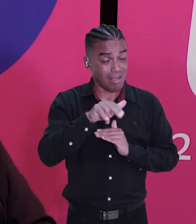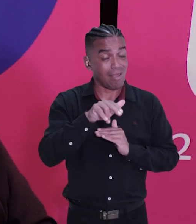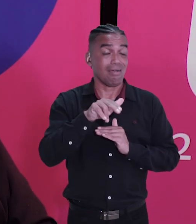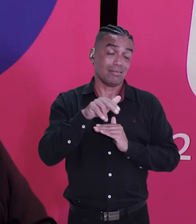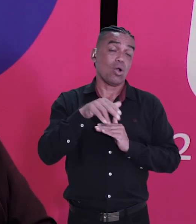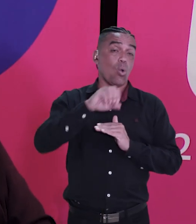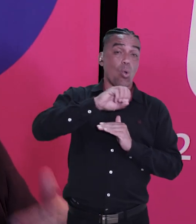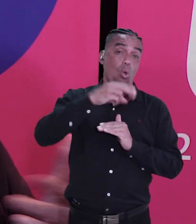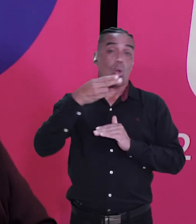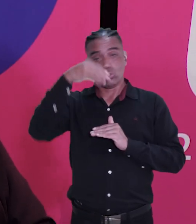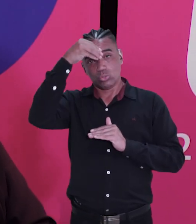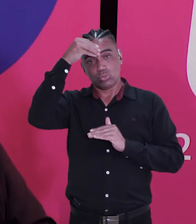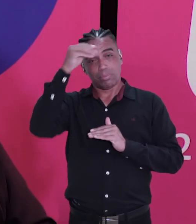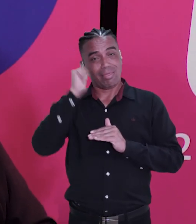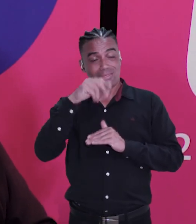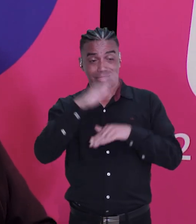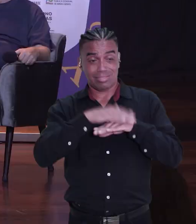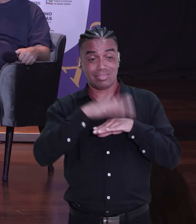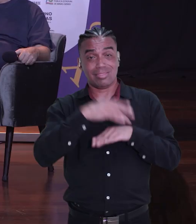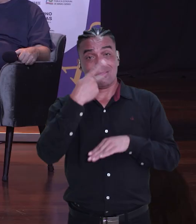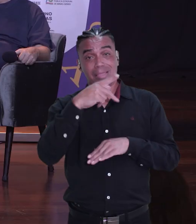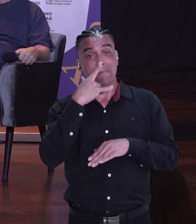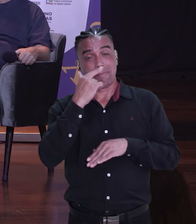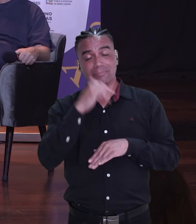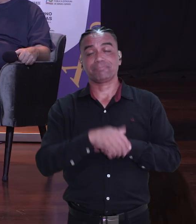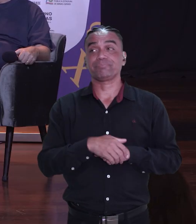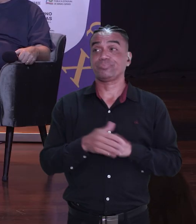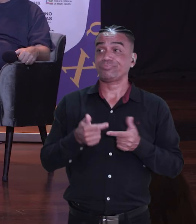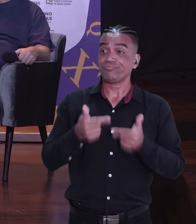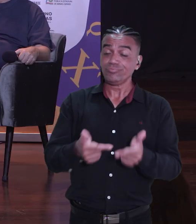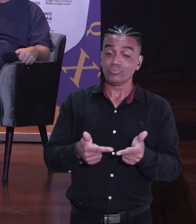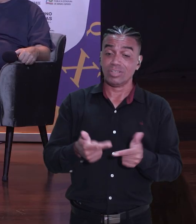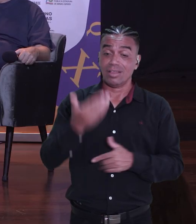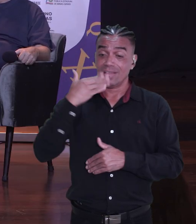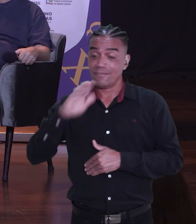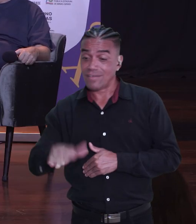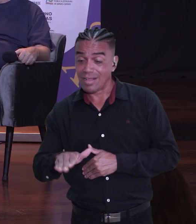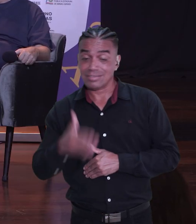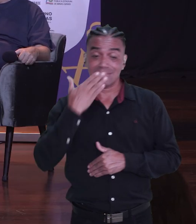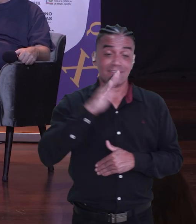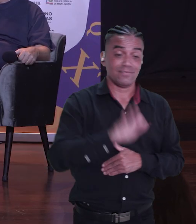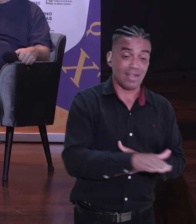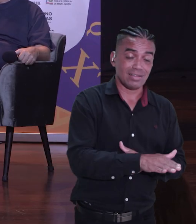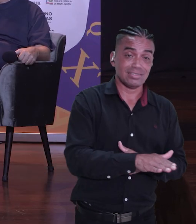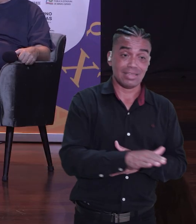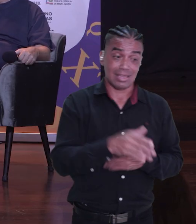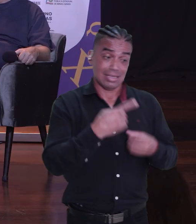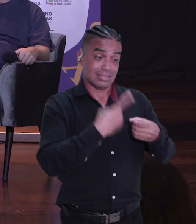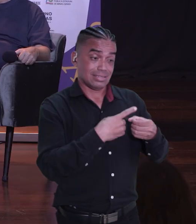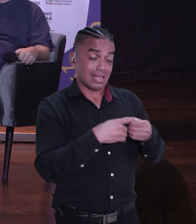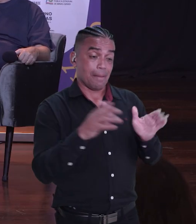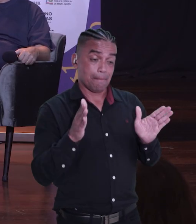uma das irmãs dele, uma das sobrinhas dele. Então eu tive essa sorte, né, de ter 2 infâncias, na verdade, né? Uma